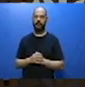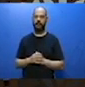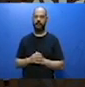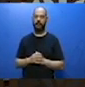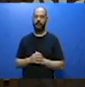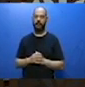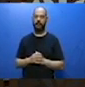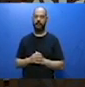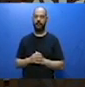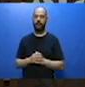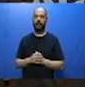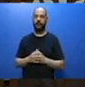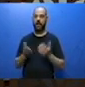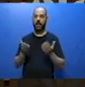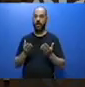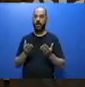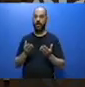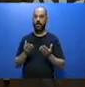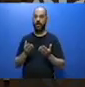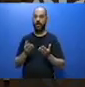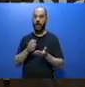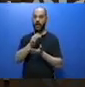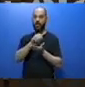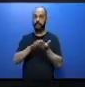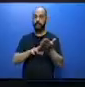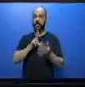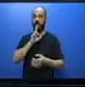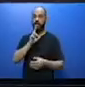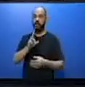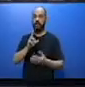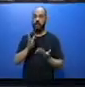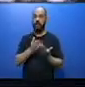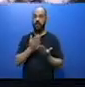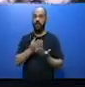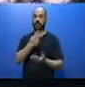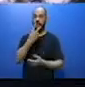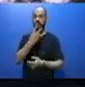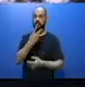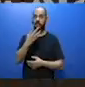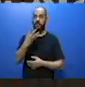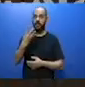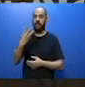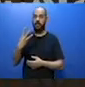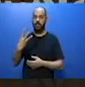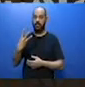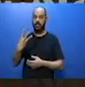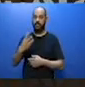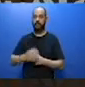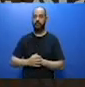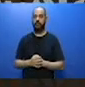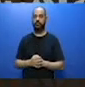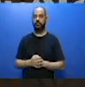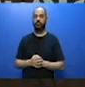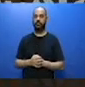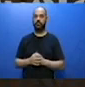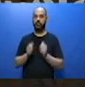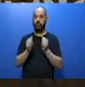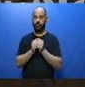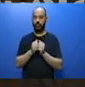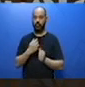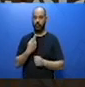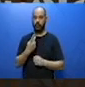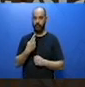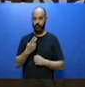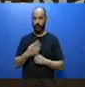Vamos responder a página 243. Vamos fazer juntos. Qual que é